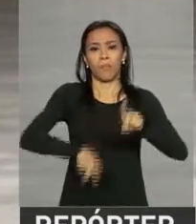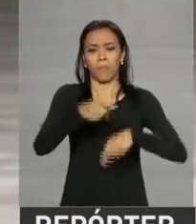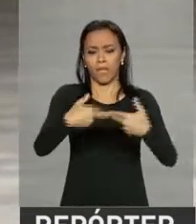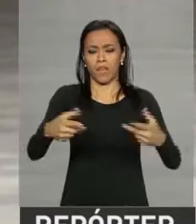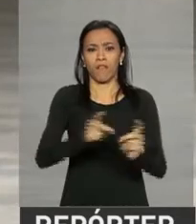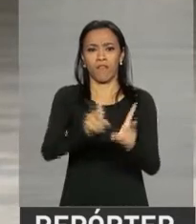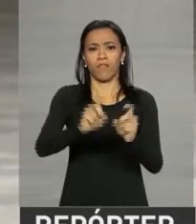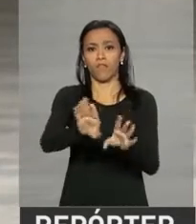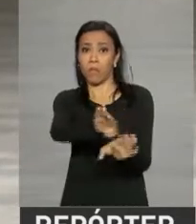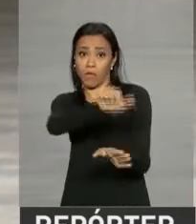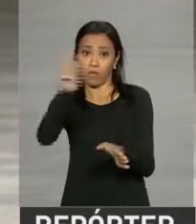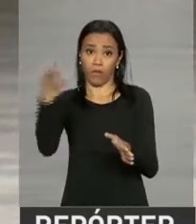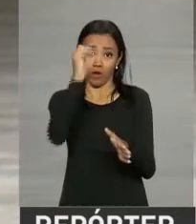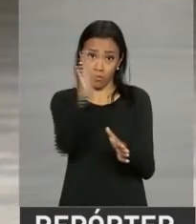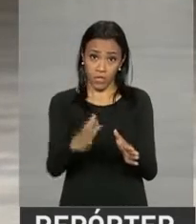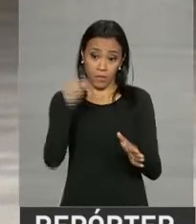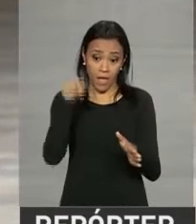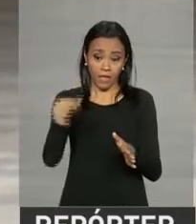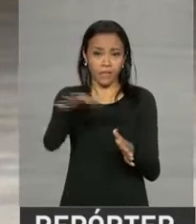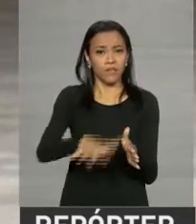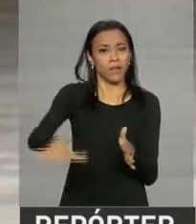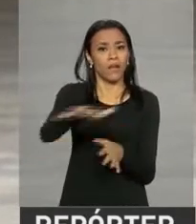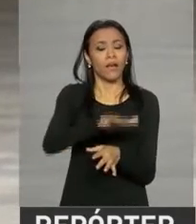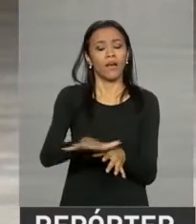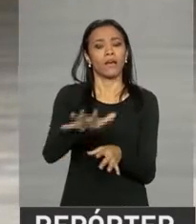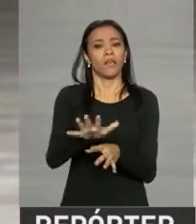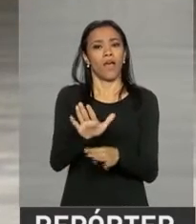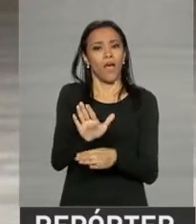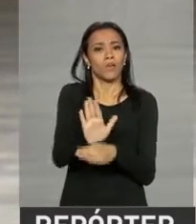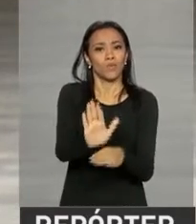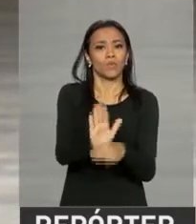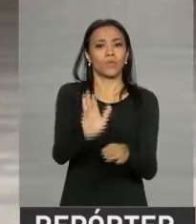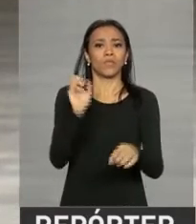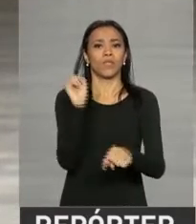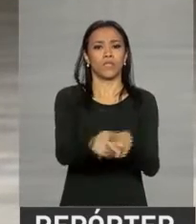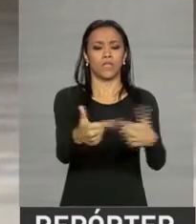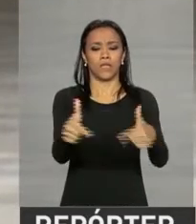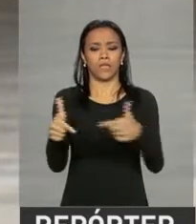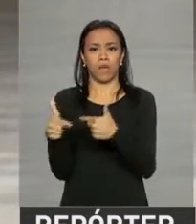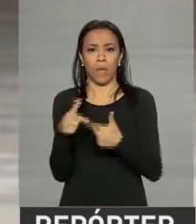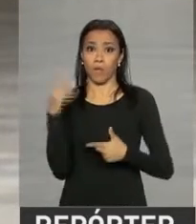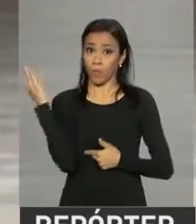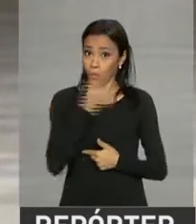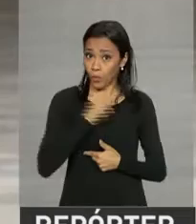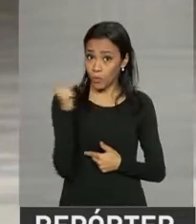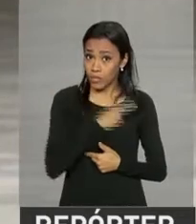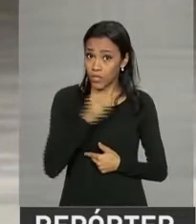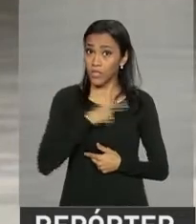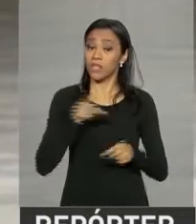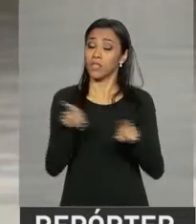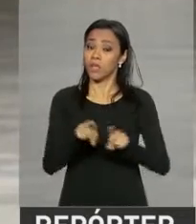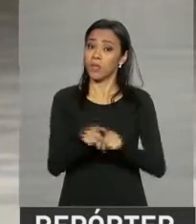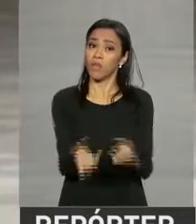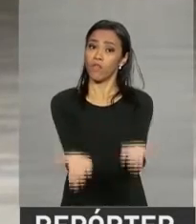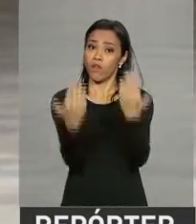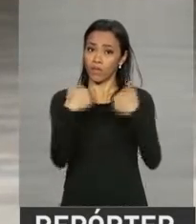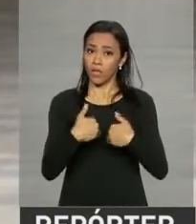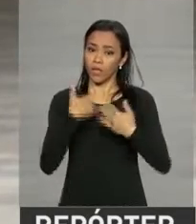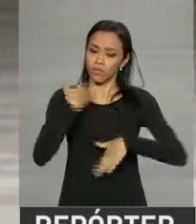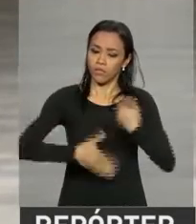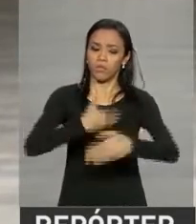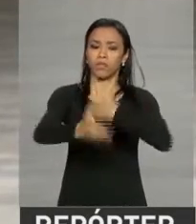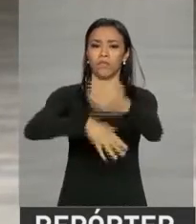área segundo ele ela ajuda a retomar a a gerar empregos mais rapidamente e assim retomar o crescimento brasileiro